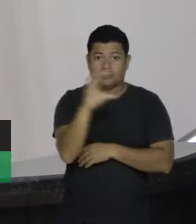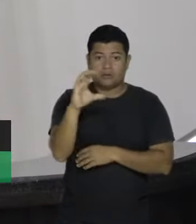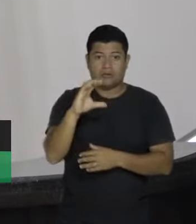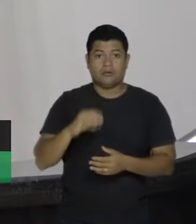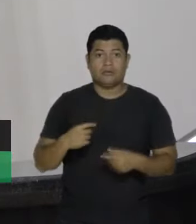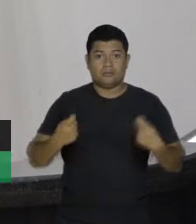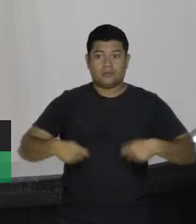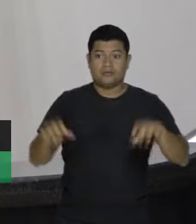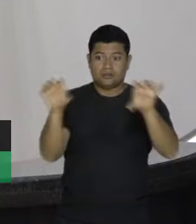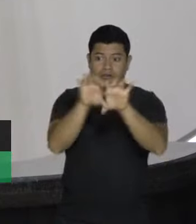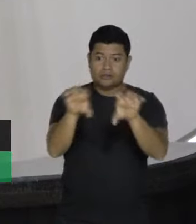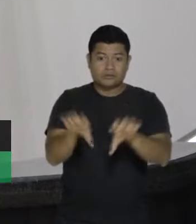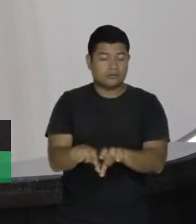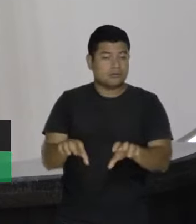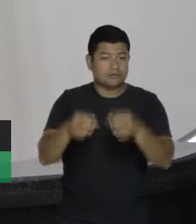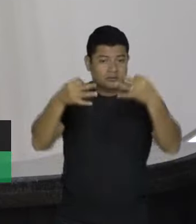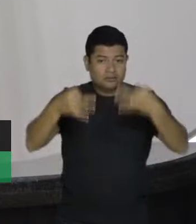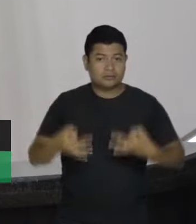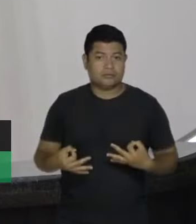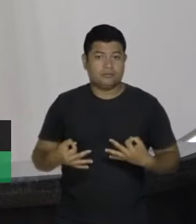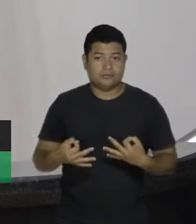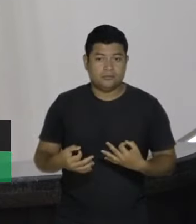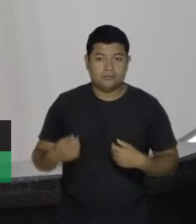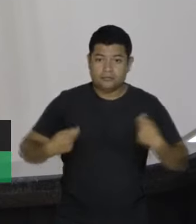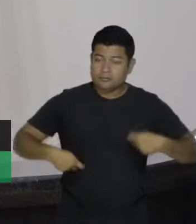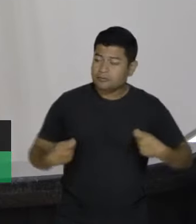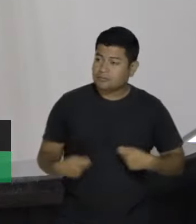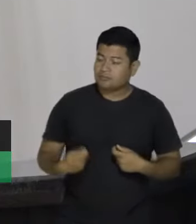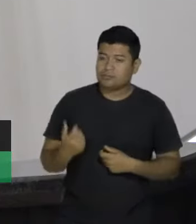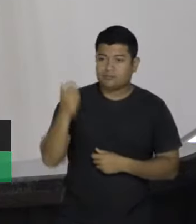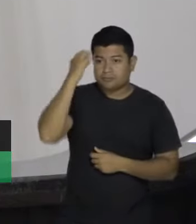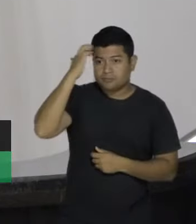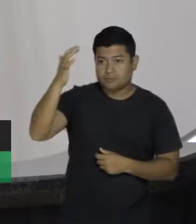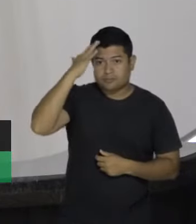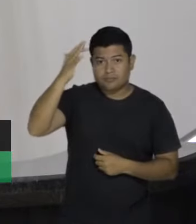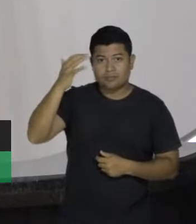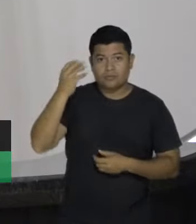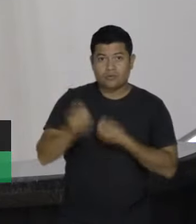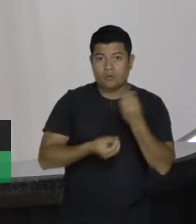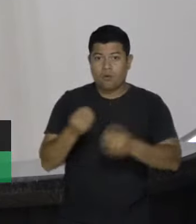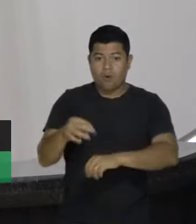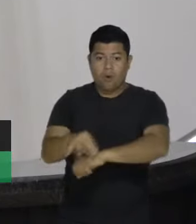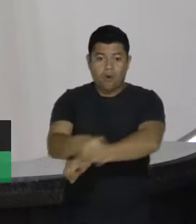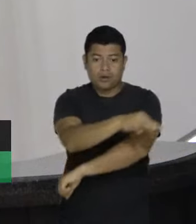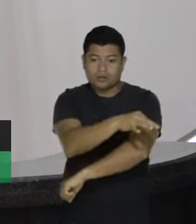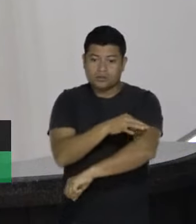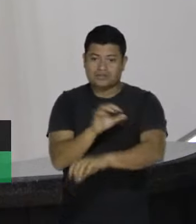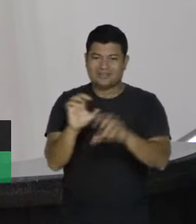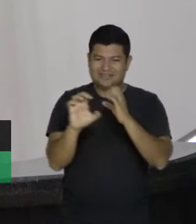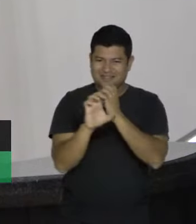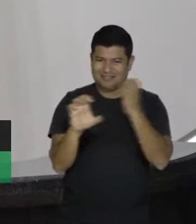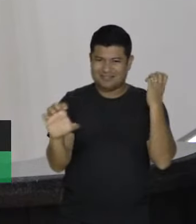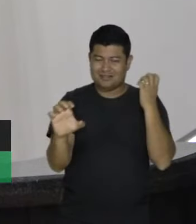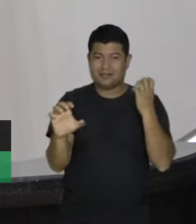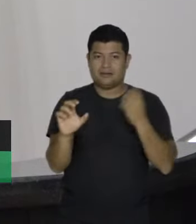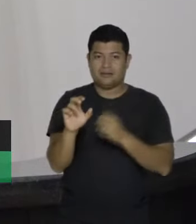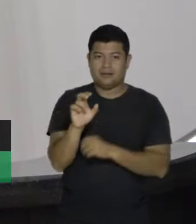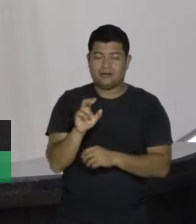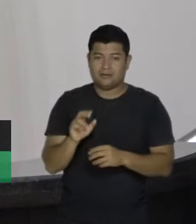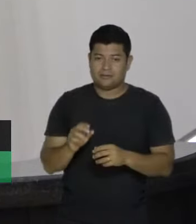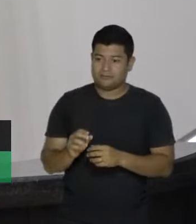política de prevenção. Nós temos que repensar a nossa forma de ver a engenharia urbana das cidades, porque esses